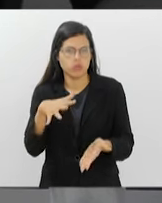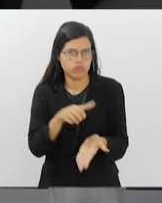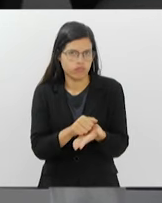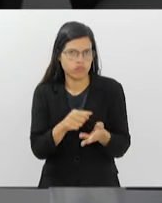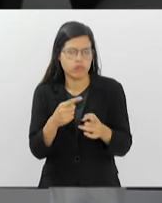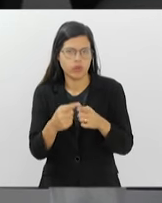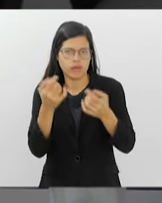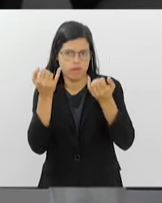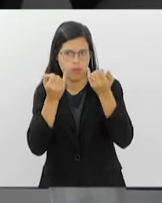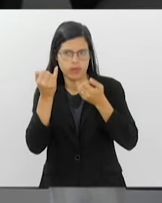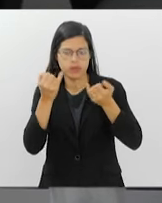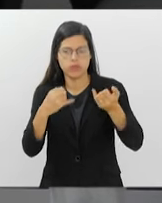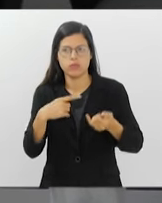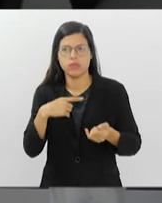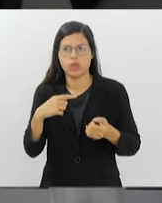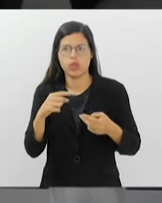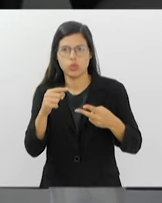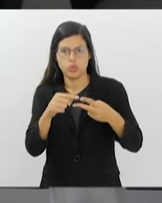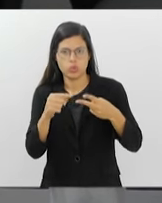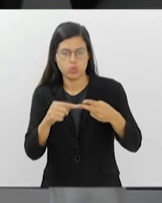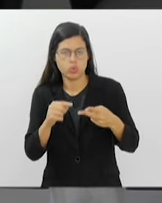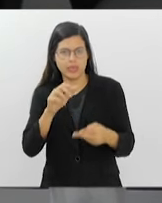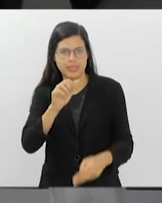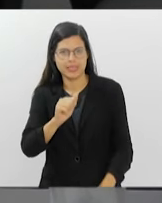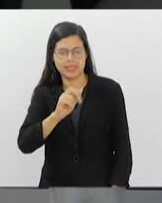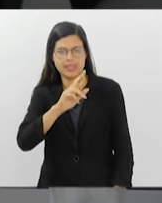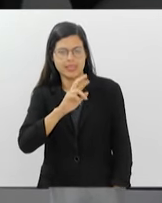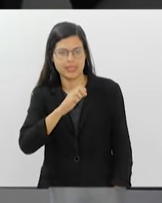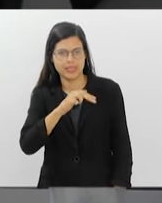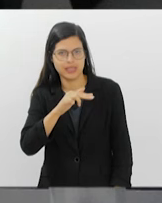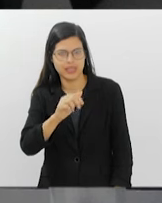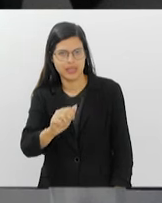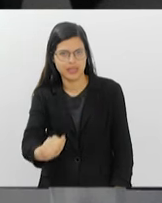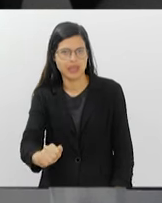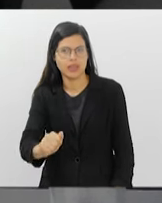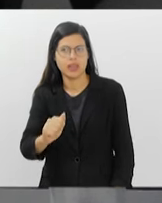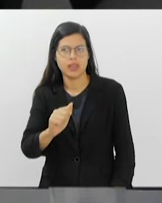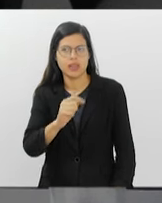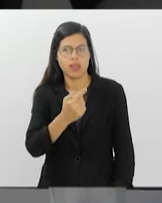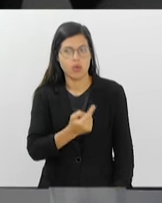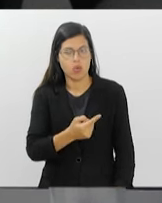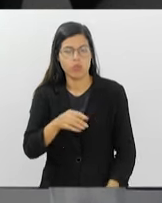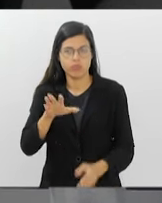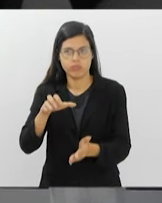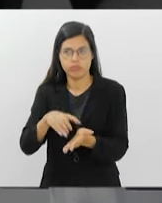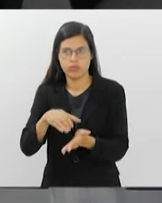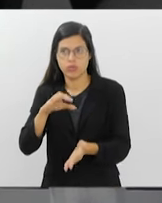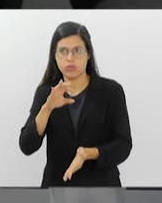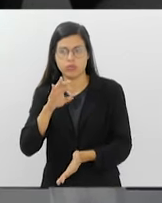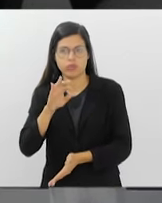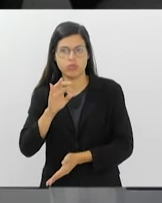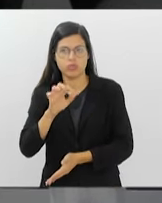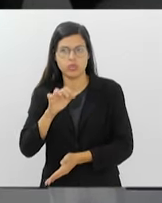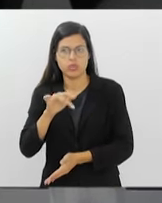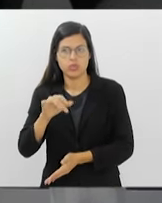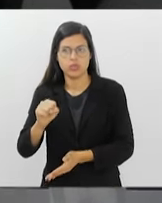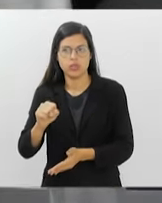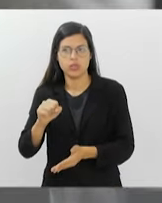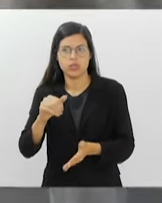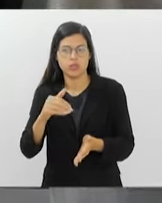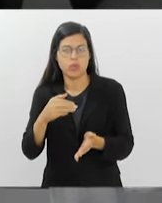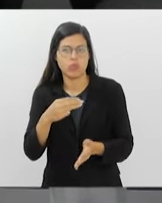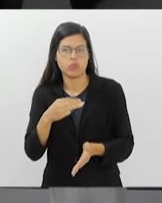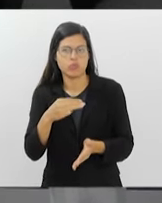né eh tem duas Arenas a Arena 1 e o centro de tênis estão com o Ministério dos Esportes a Arena